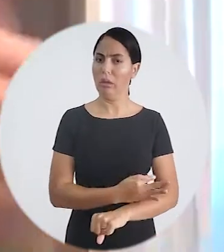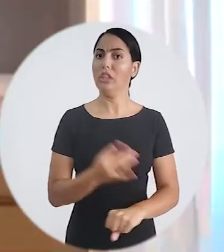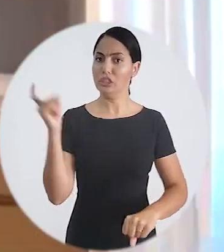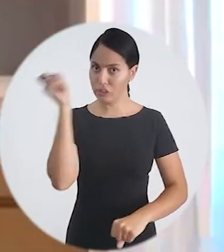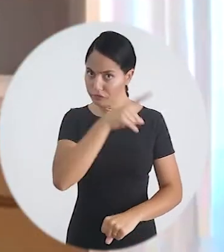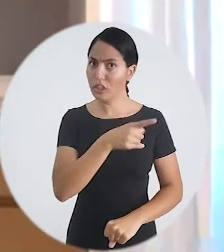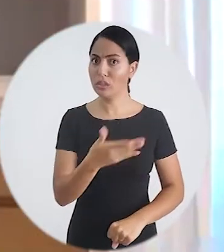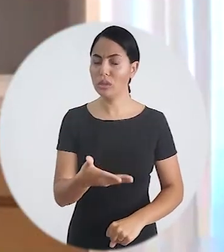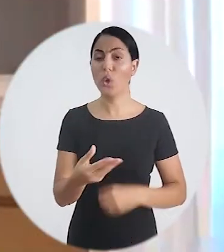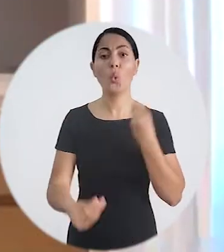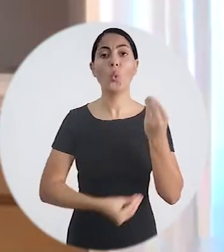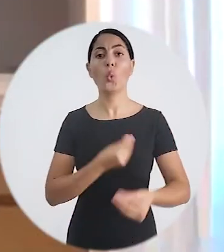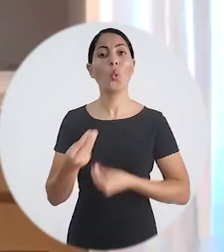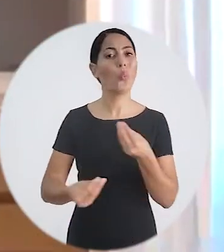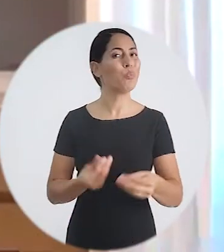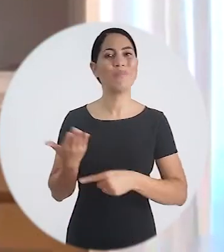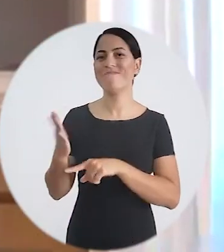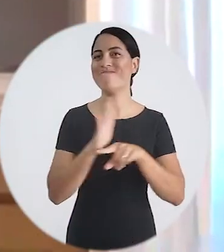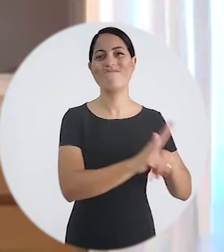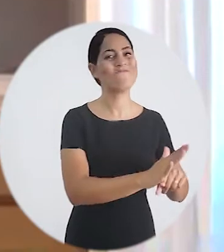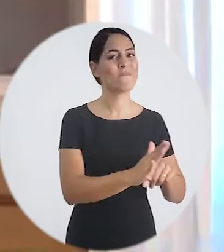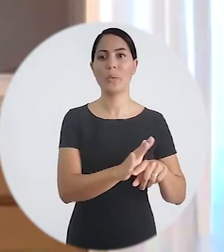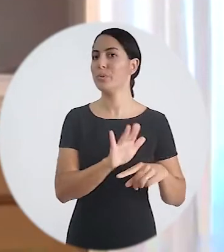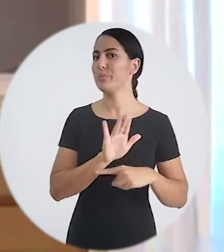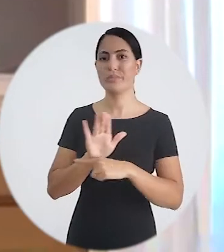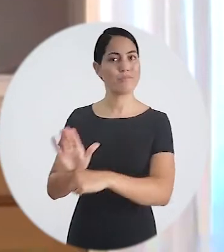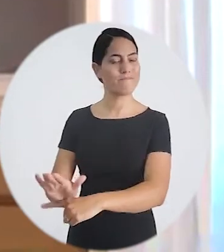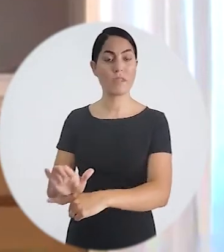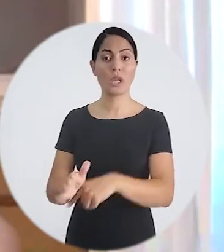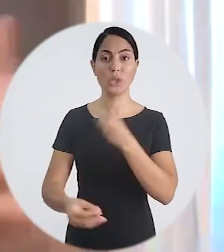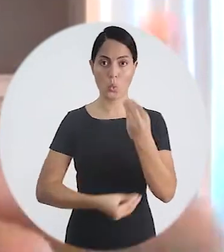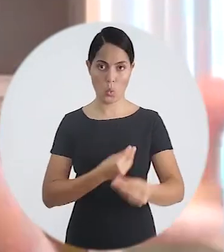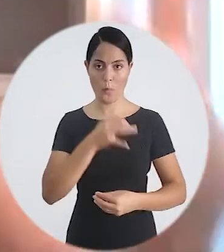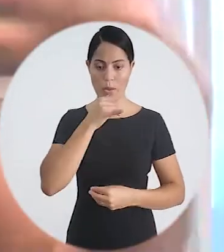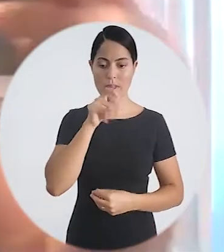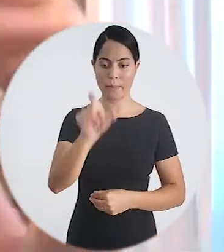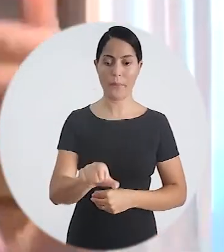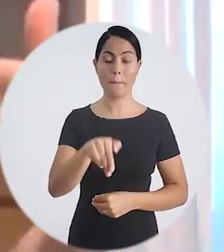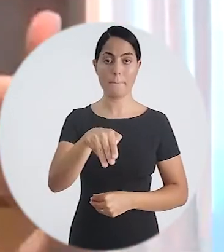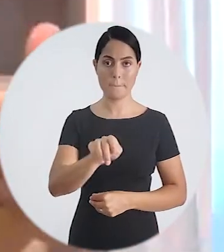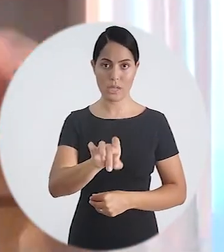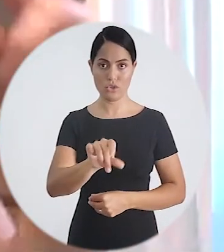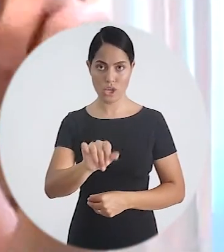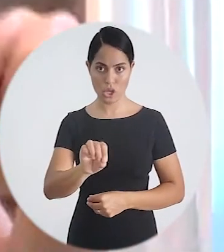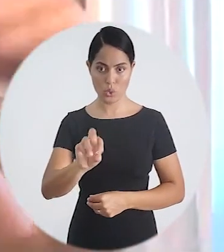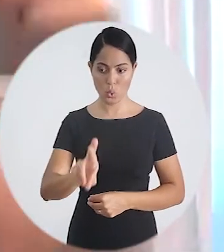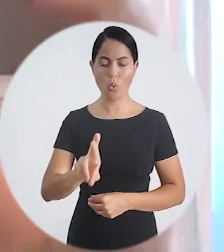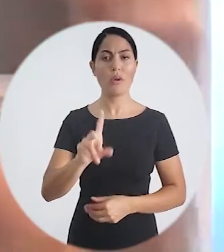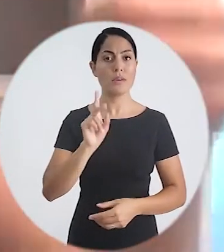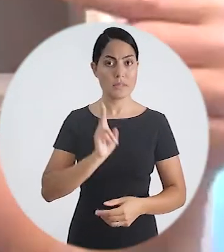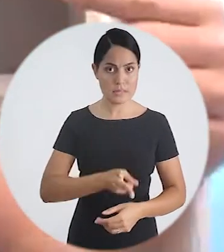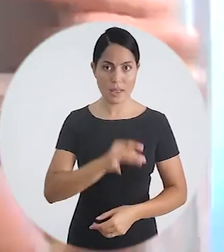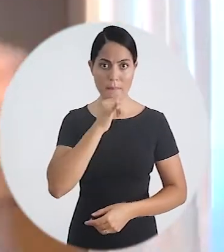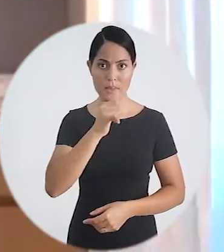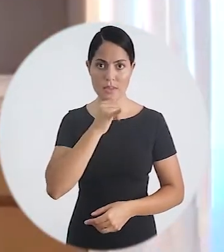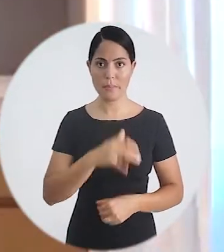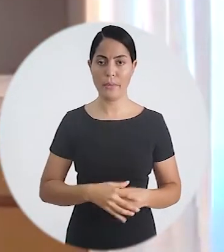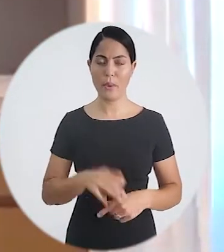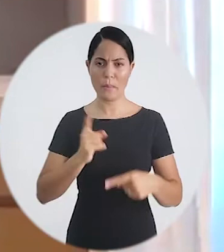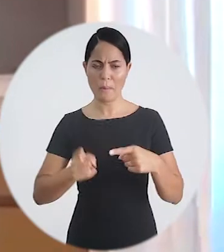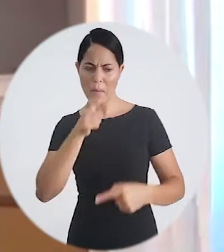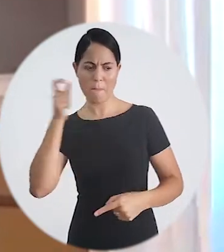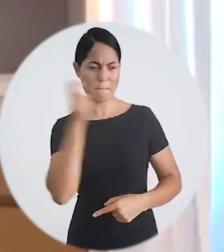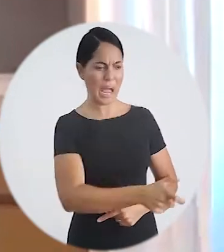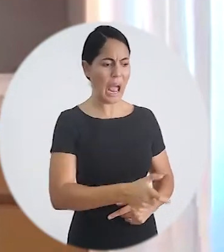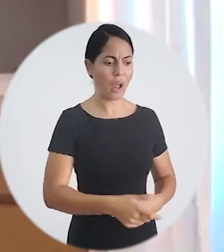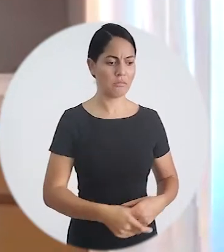dificilmente ajuda a desdobrar para um entendimento. Então, o que o mediador vai fazer é ajudar, toda vez que vier para a